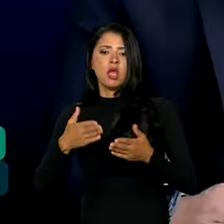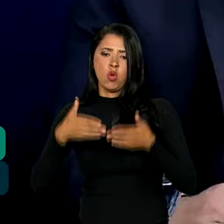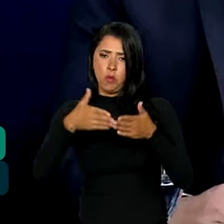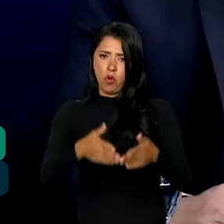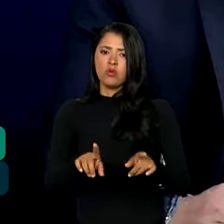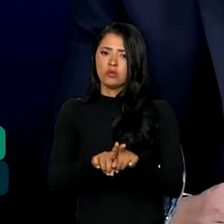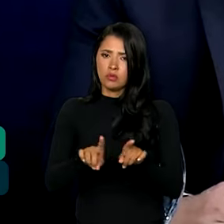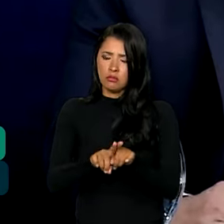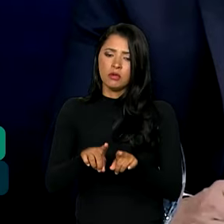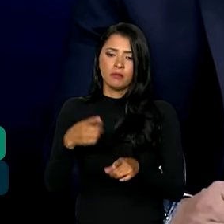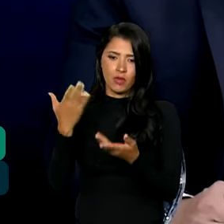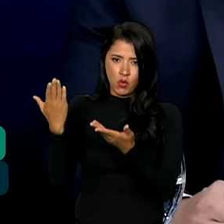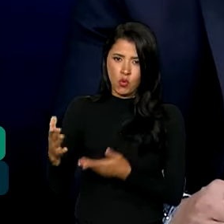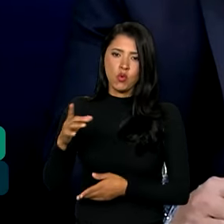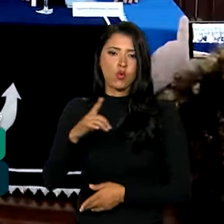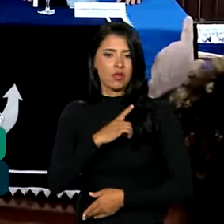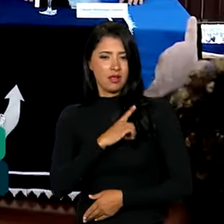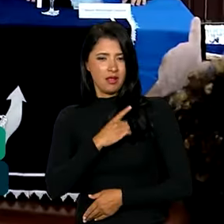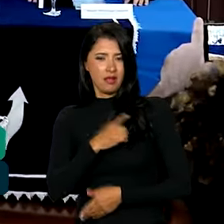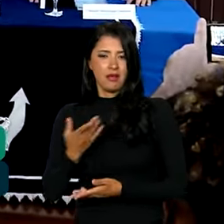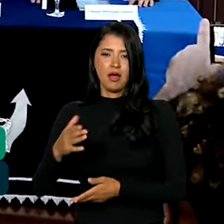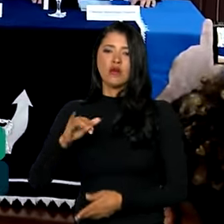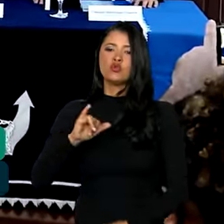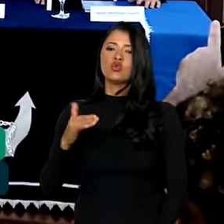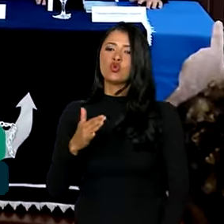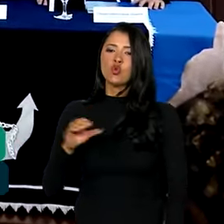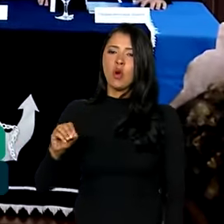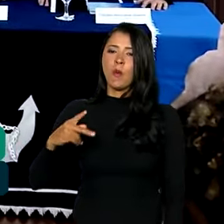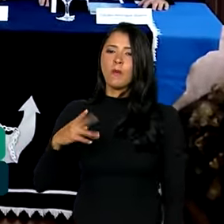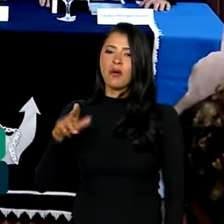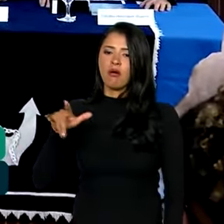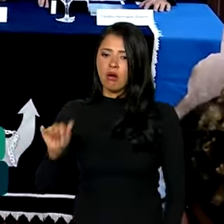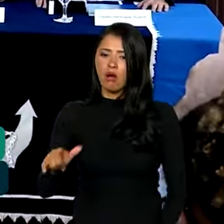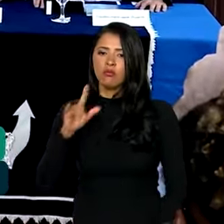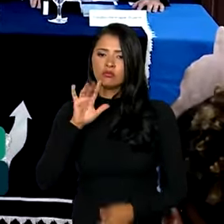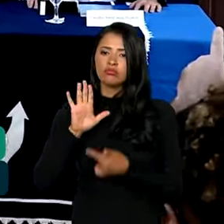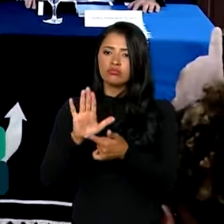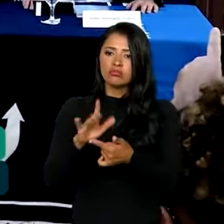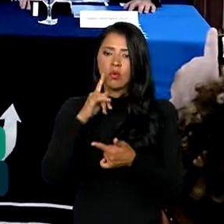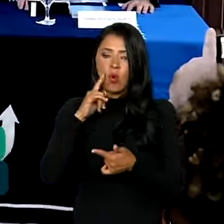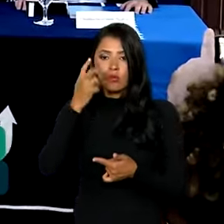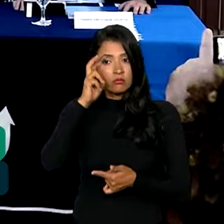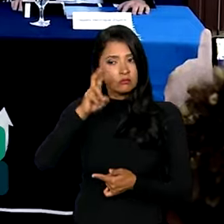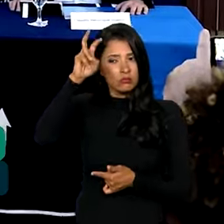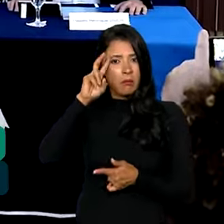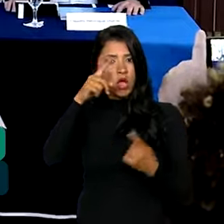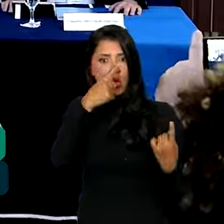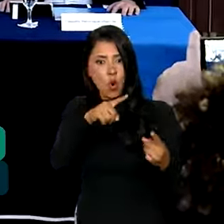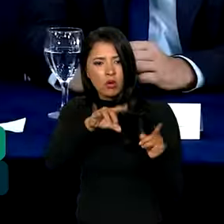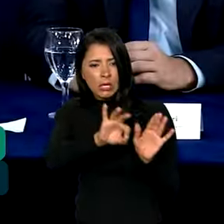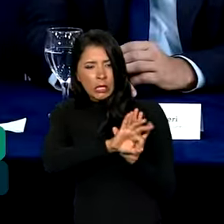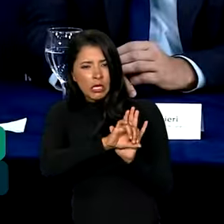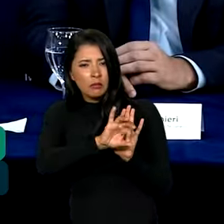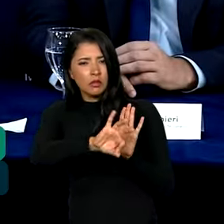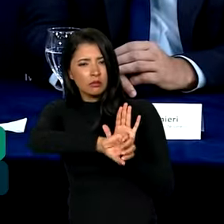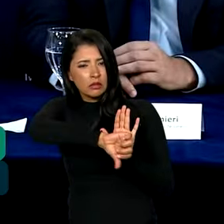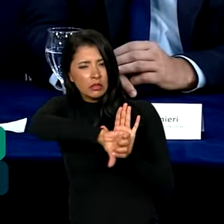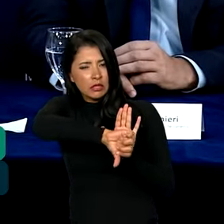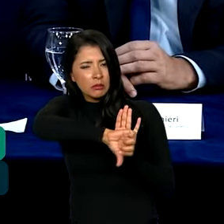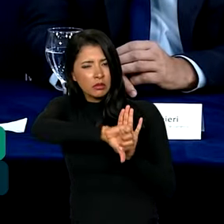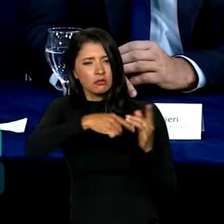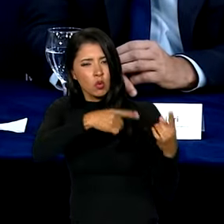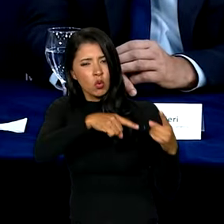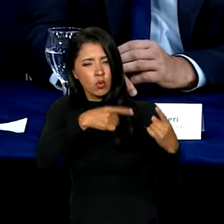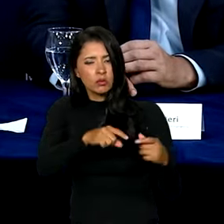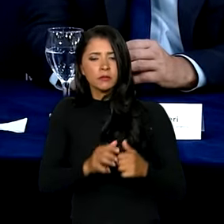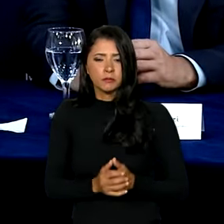delegado da Polícia Federal, João Paulo Garrido, destacou as ações de inteligência no enfrentamento ao crime. Vai intensificar